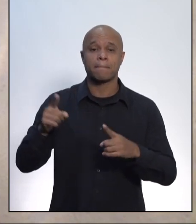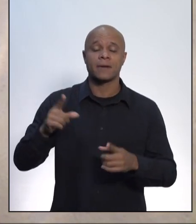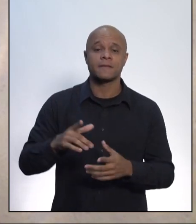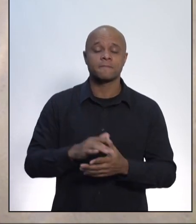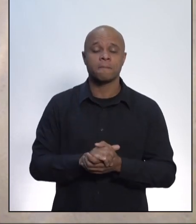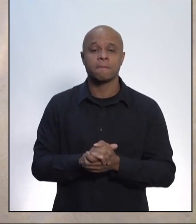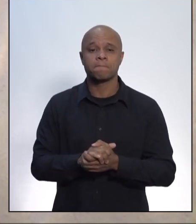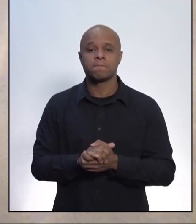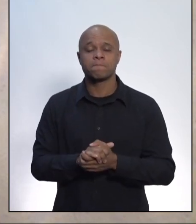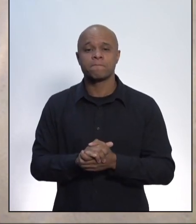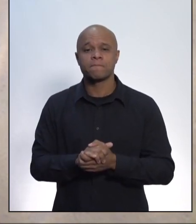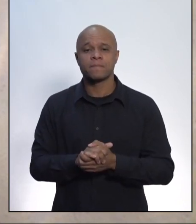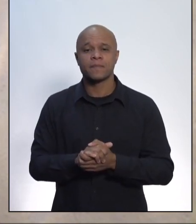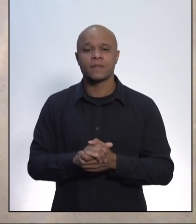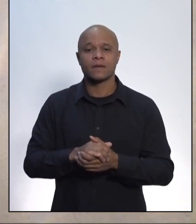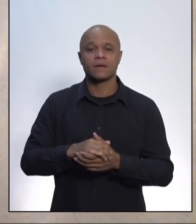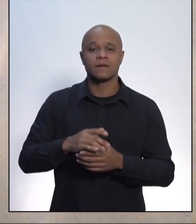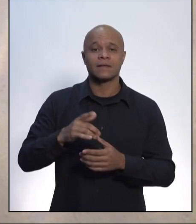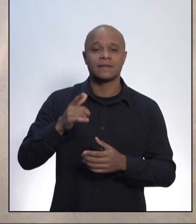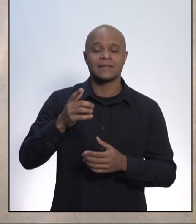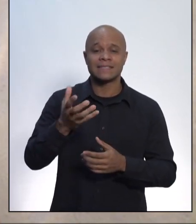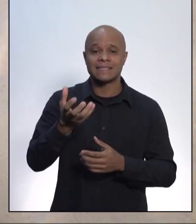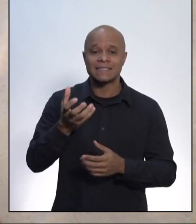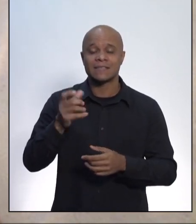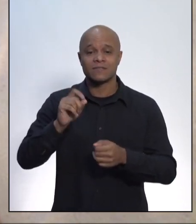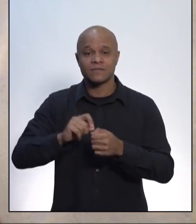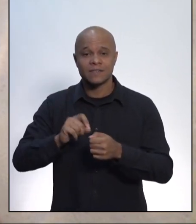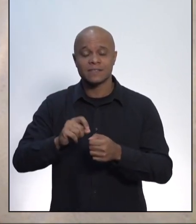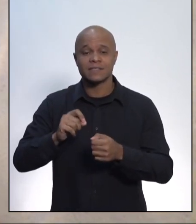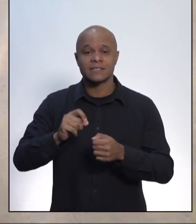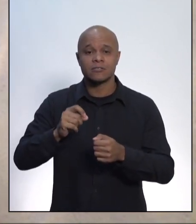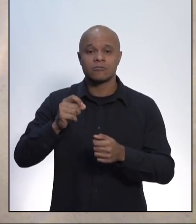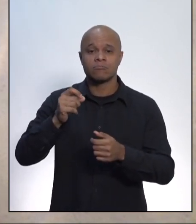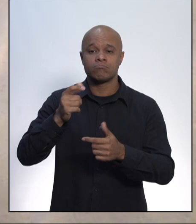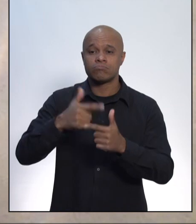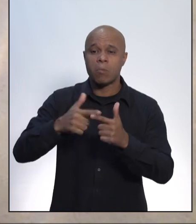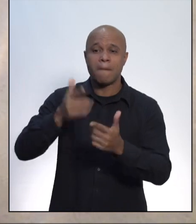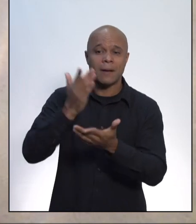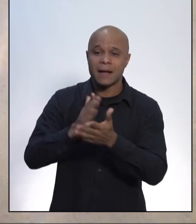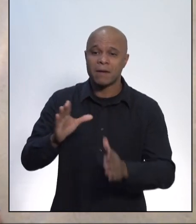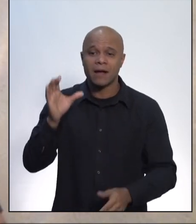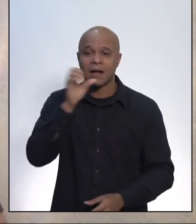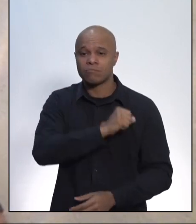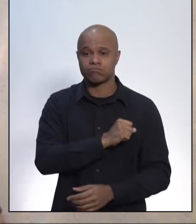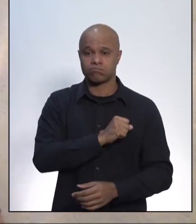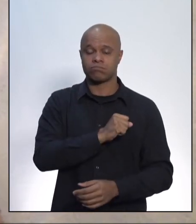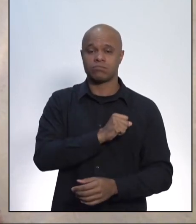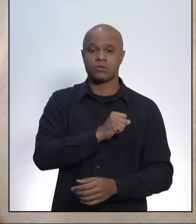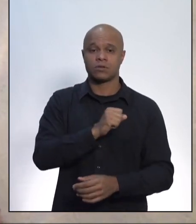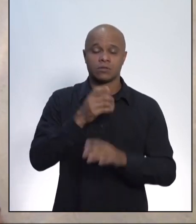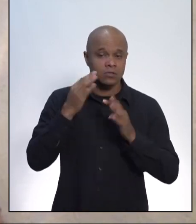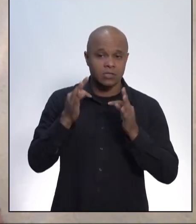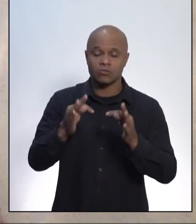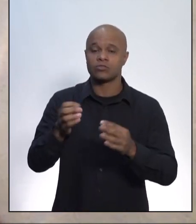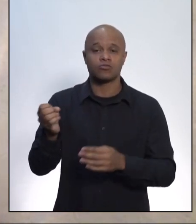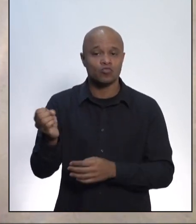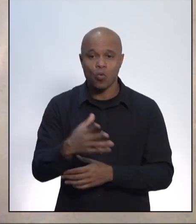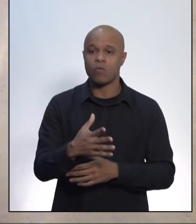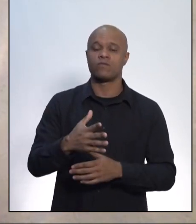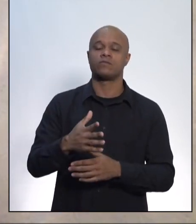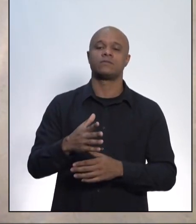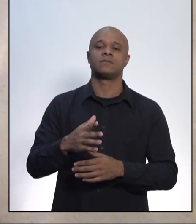foram resolver o problema de forma simples e objetiva, tá? E trazendo tecnologia. E aí eles